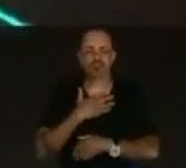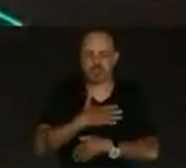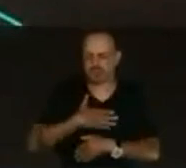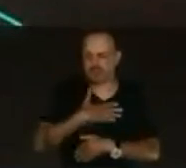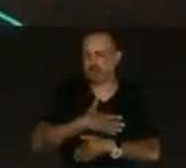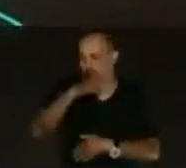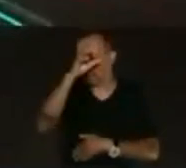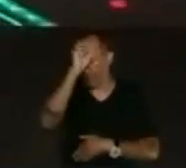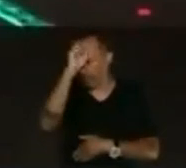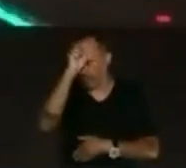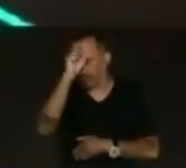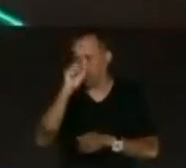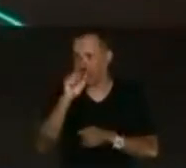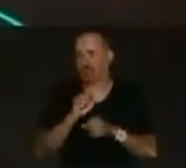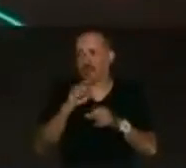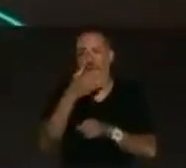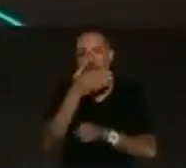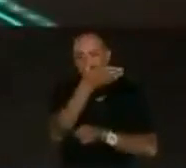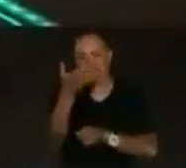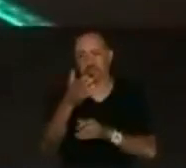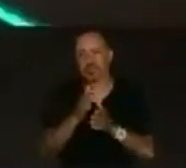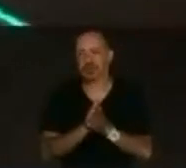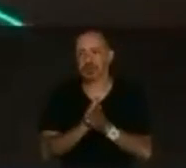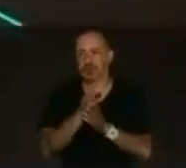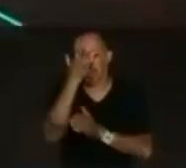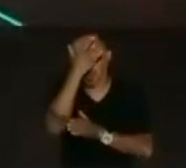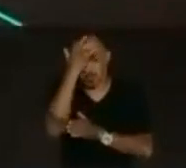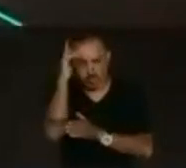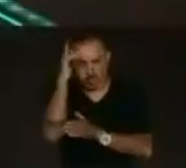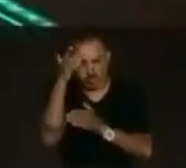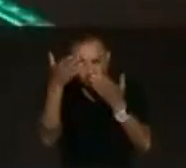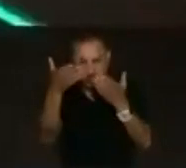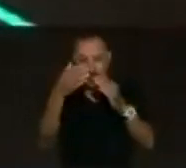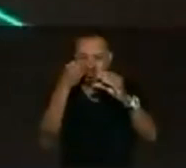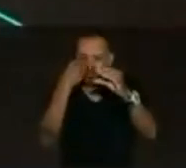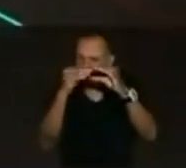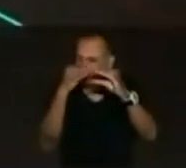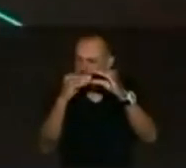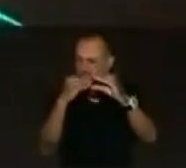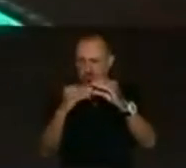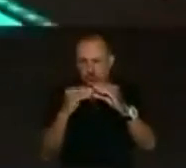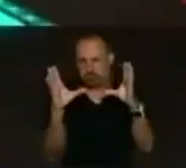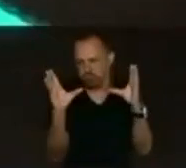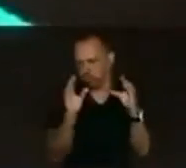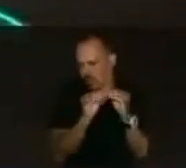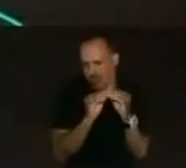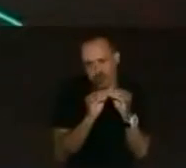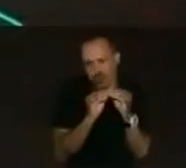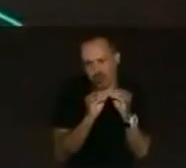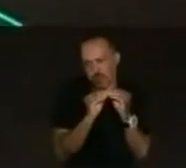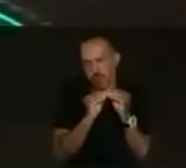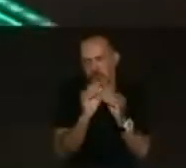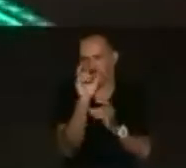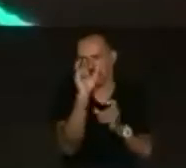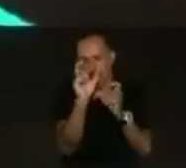um pouco mais com vocês. Queria pedir para as pessoas que ainda estão com a gente aqui, se vocês quiserem deixar um resumo do que acharam aí do evento,